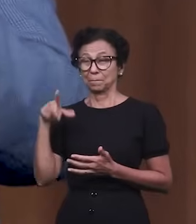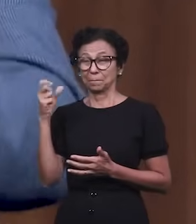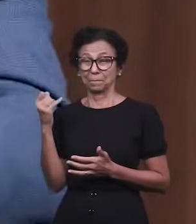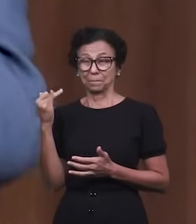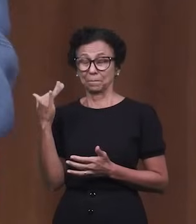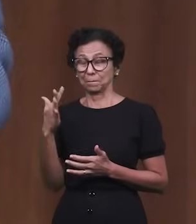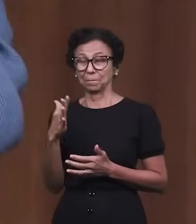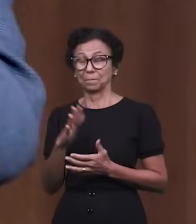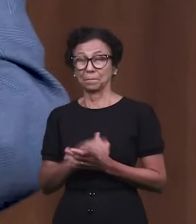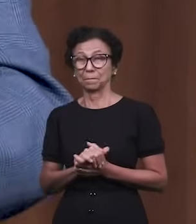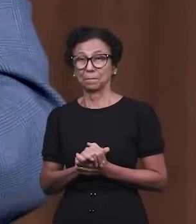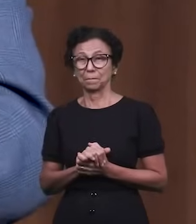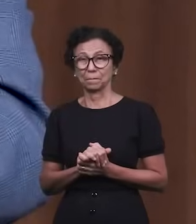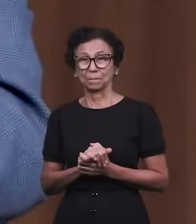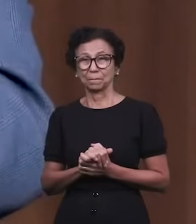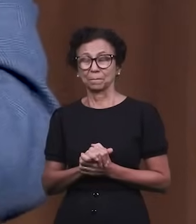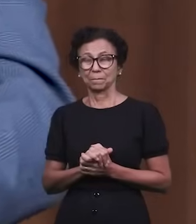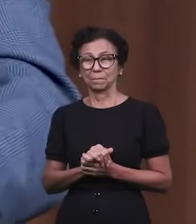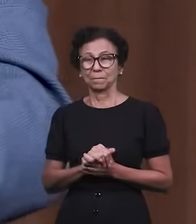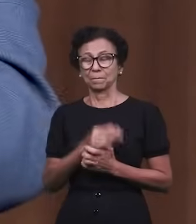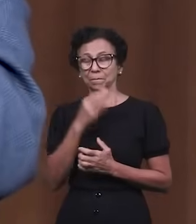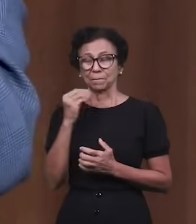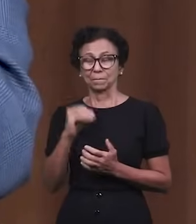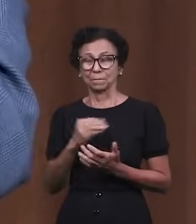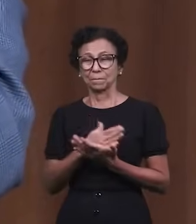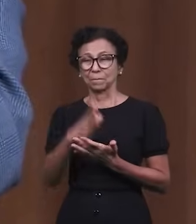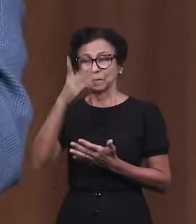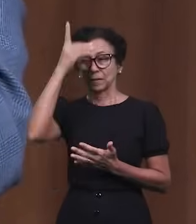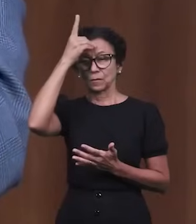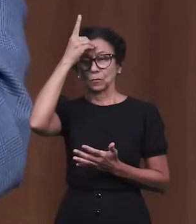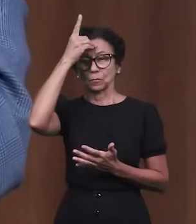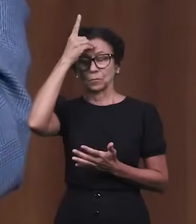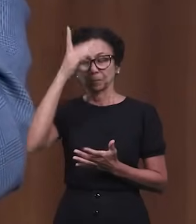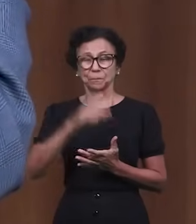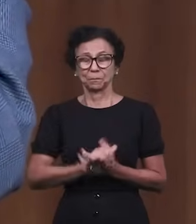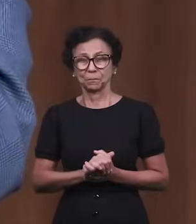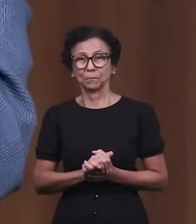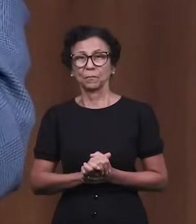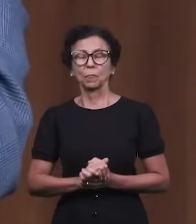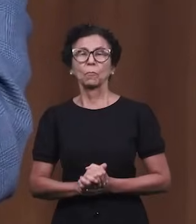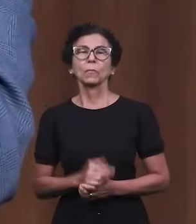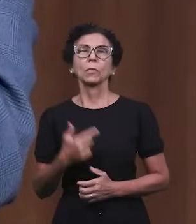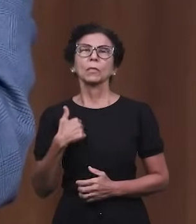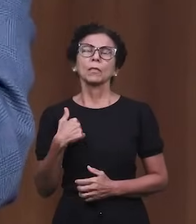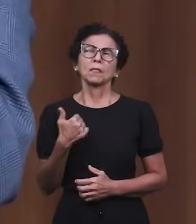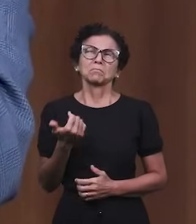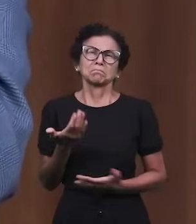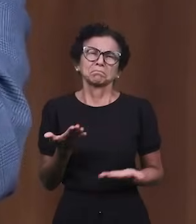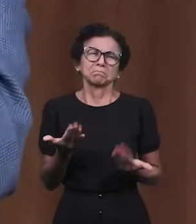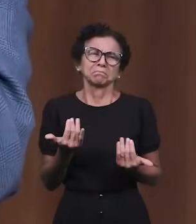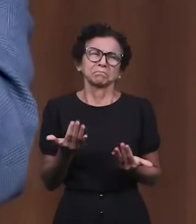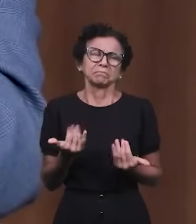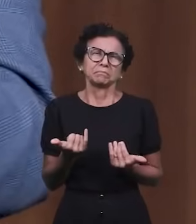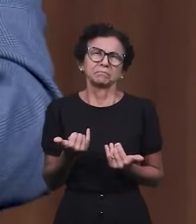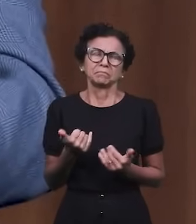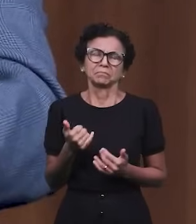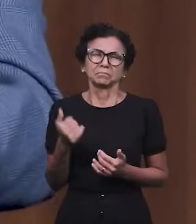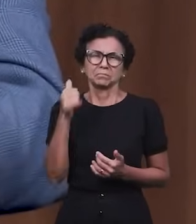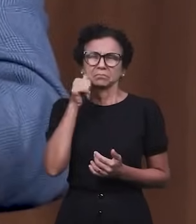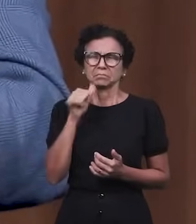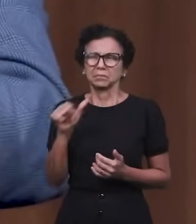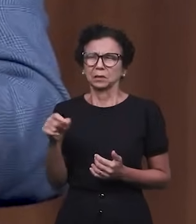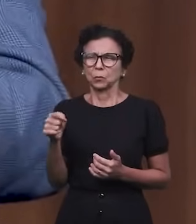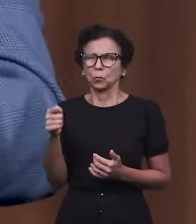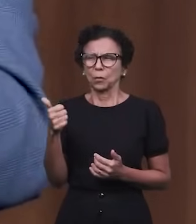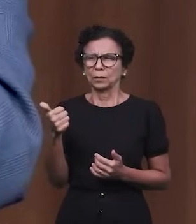madrugada, começou a ter dons, visões, revelações e tal. Eu era muito jovem e tal, ela era quase da